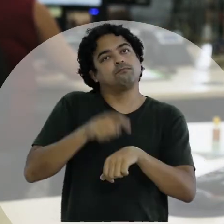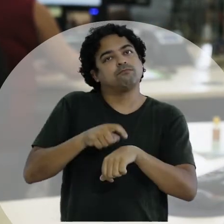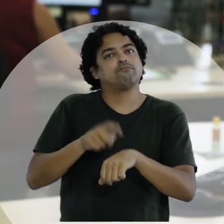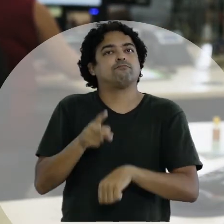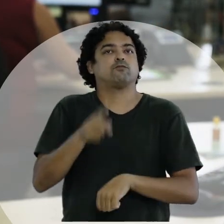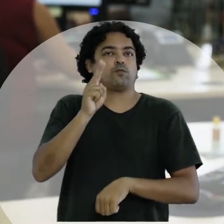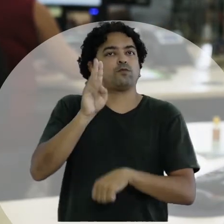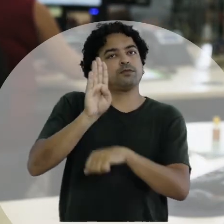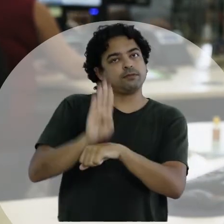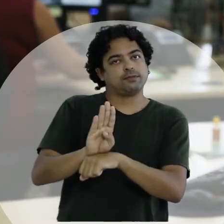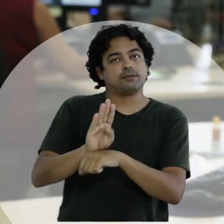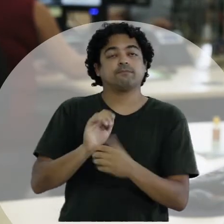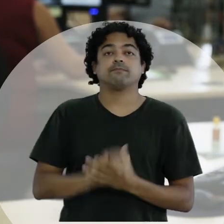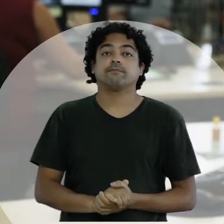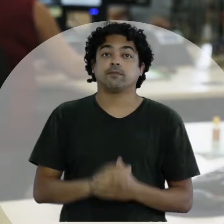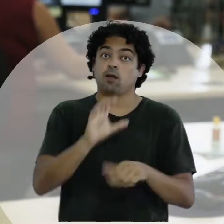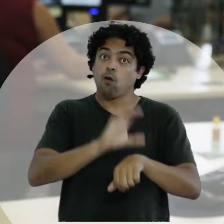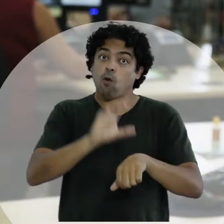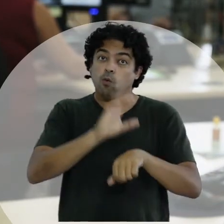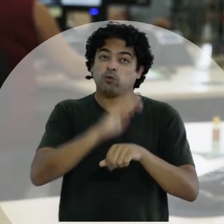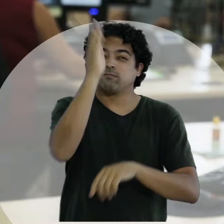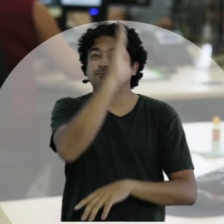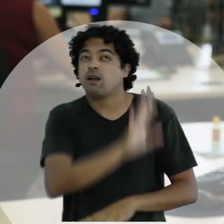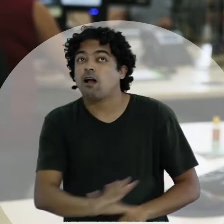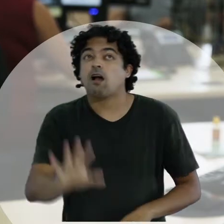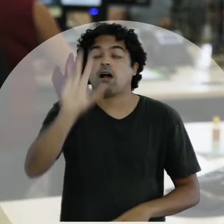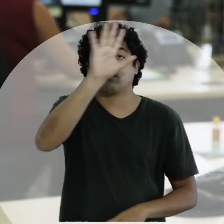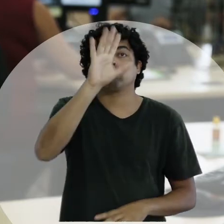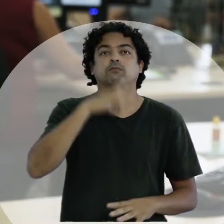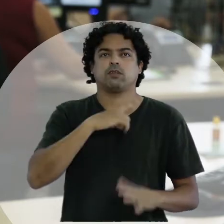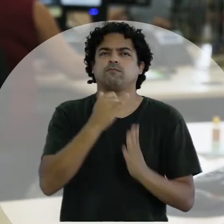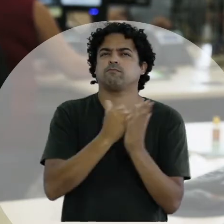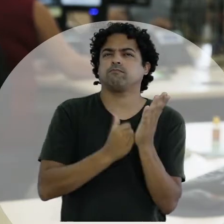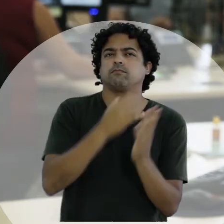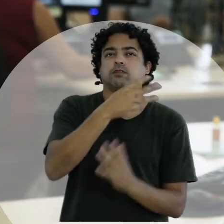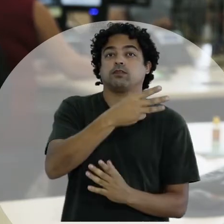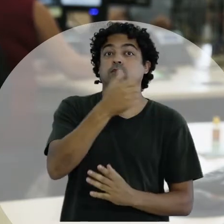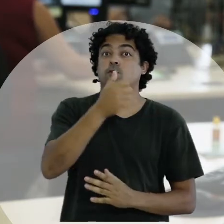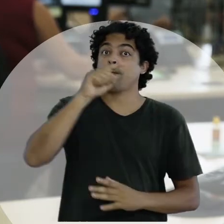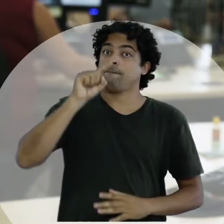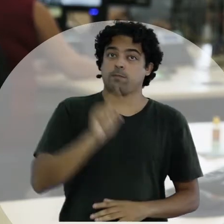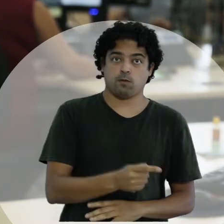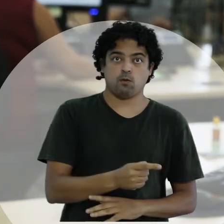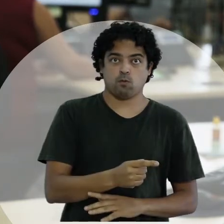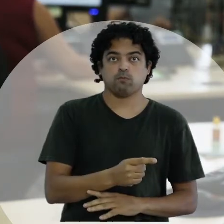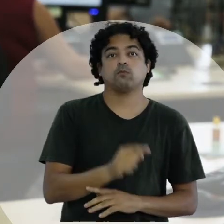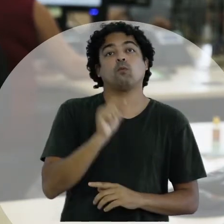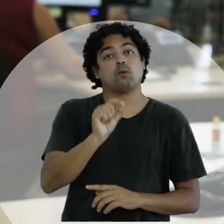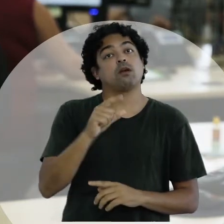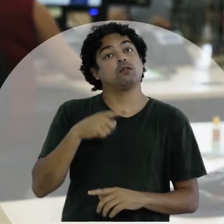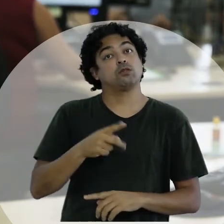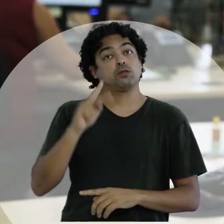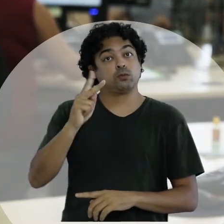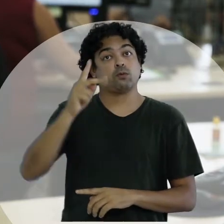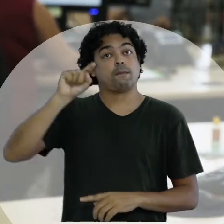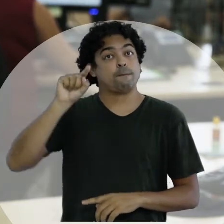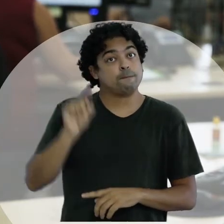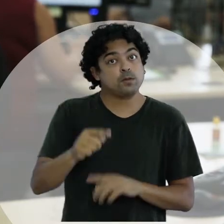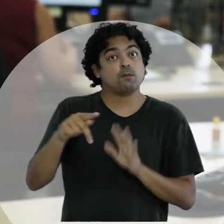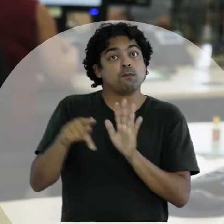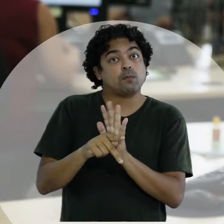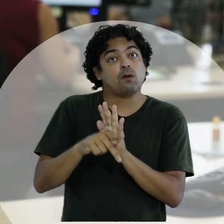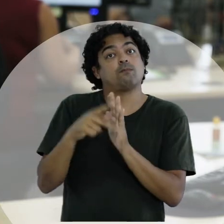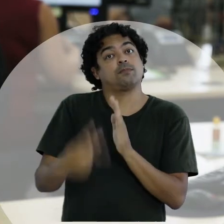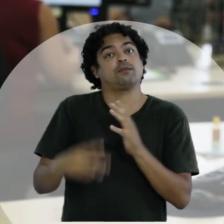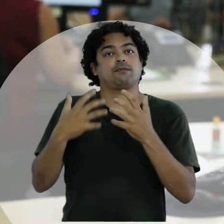domingo a partir das 2 da tarde. O curso em rede teve cerca de 31 mil inscritos em todo o país, sendo 2 mil só